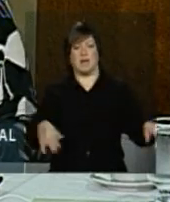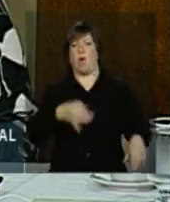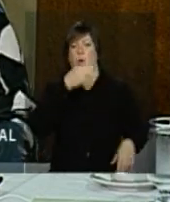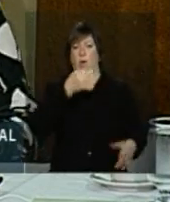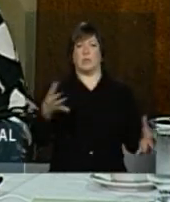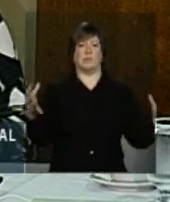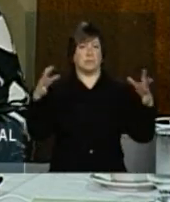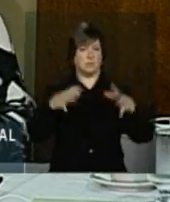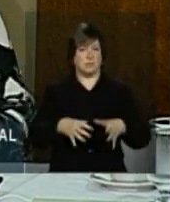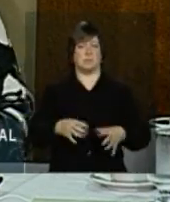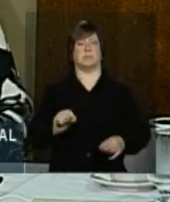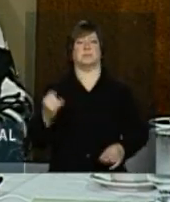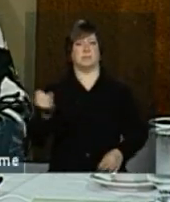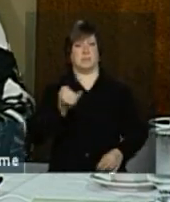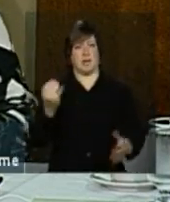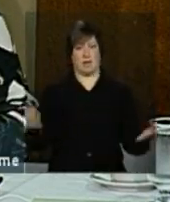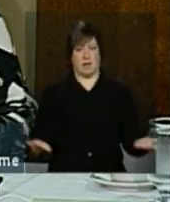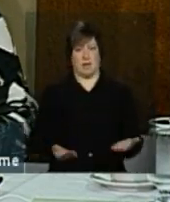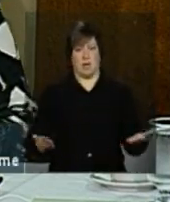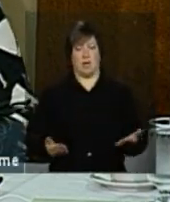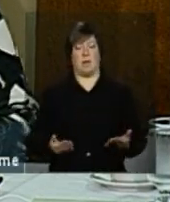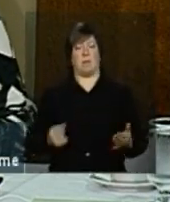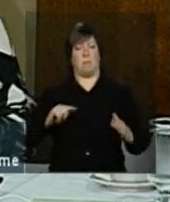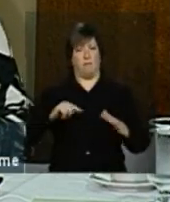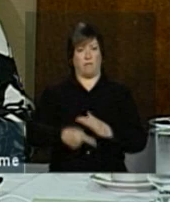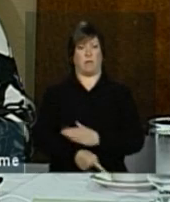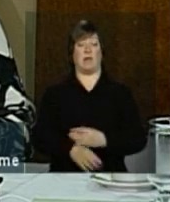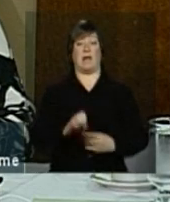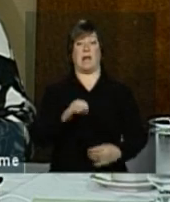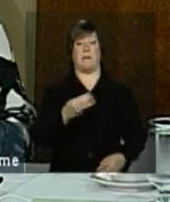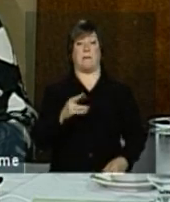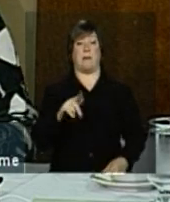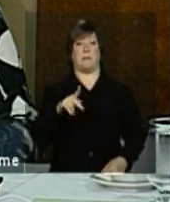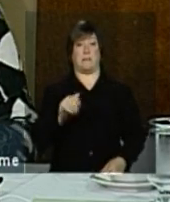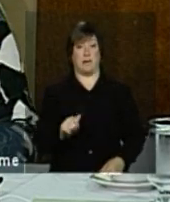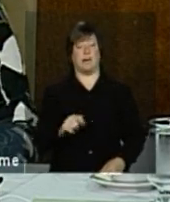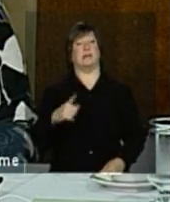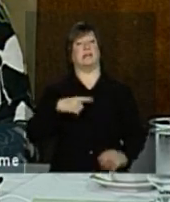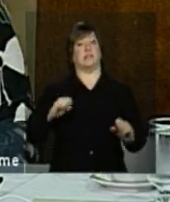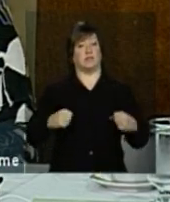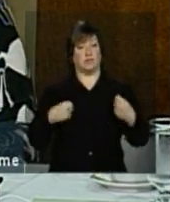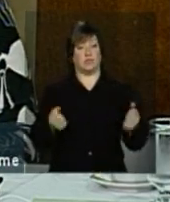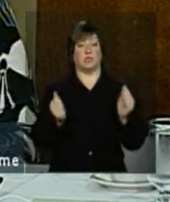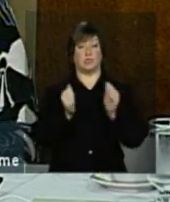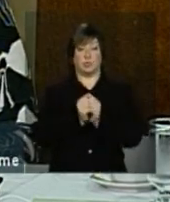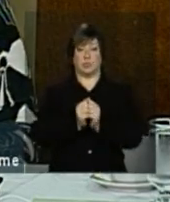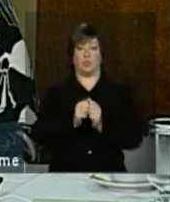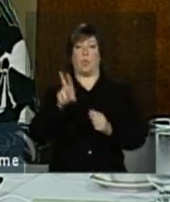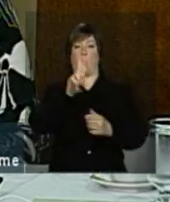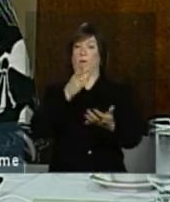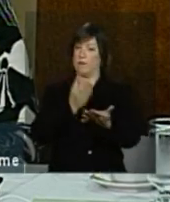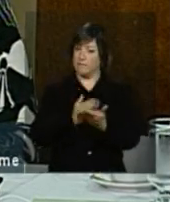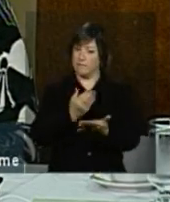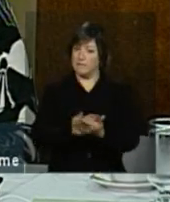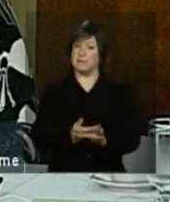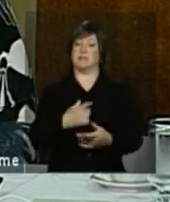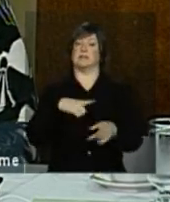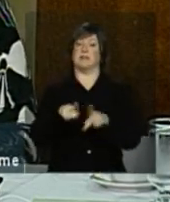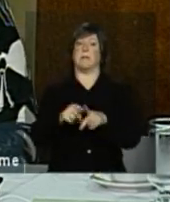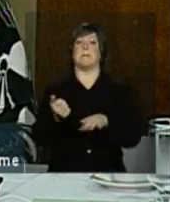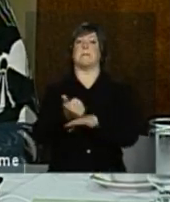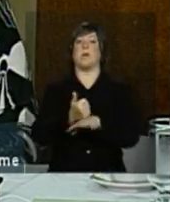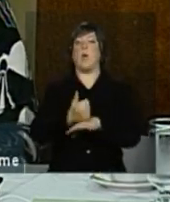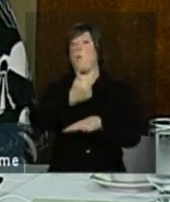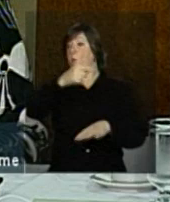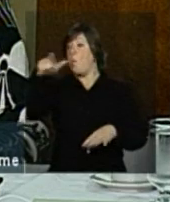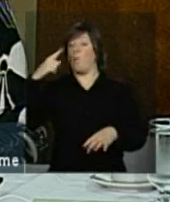inclusive ser intensificados nesse período a Embrapa tá se esforçando junto com outros atores com universidades para que a gente melhore outros